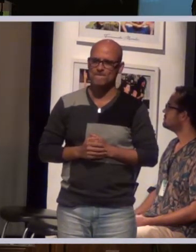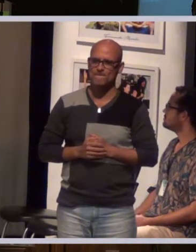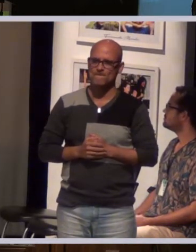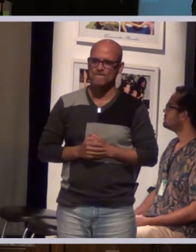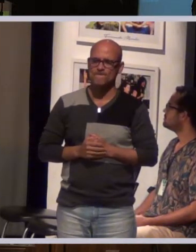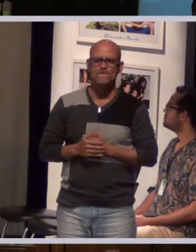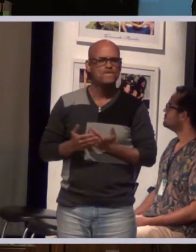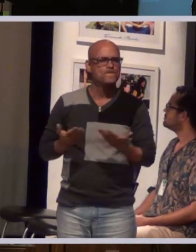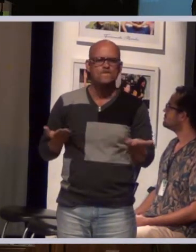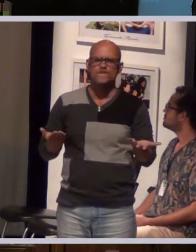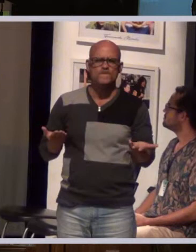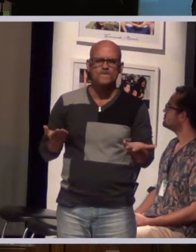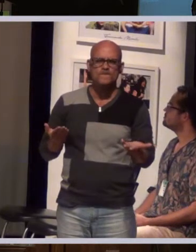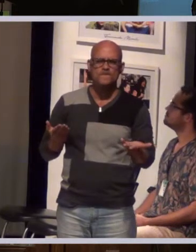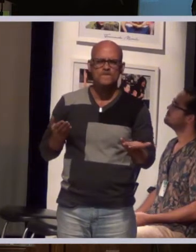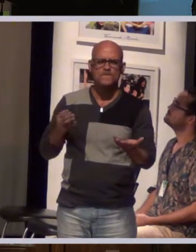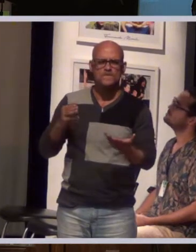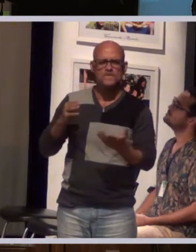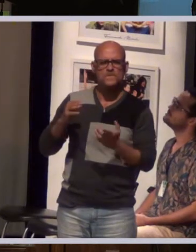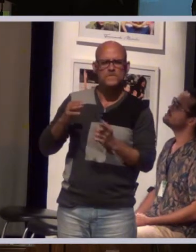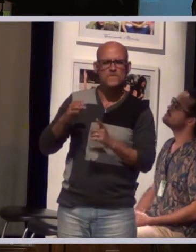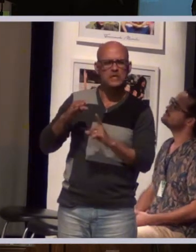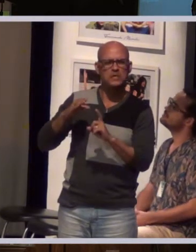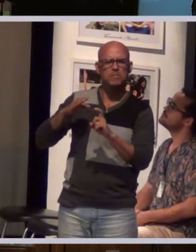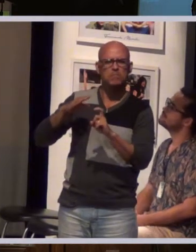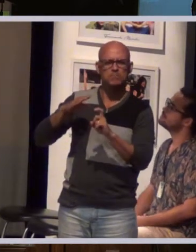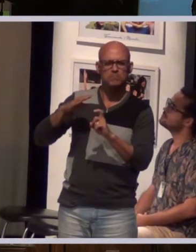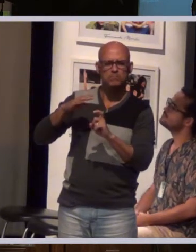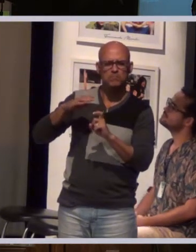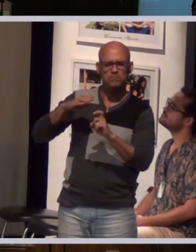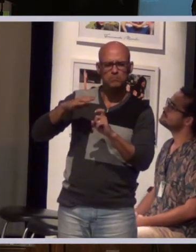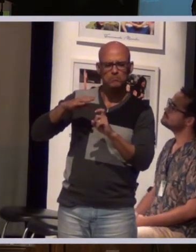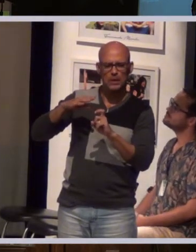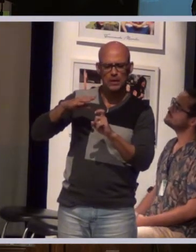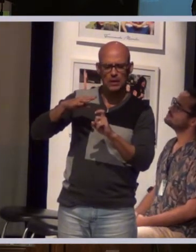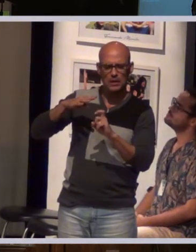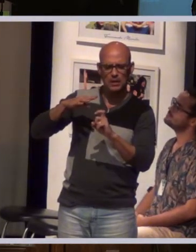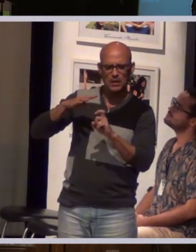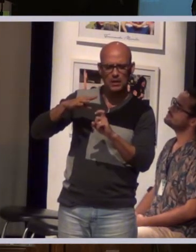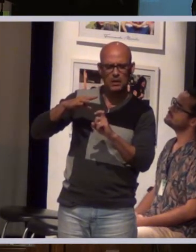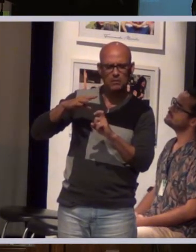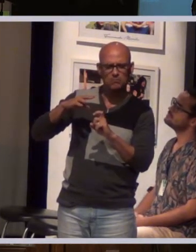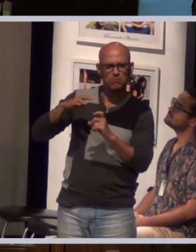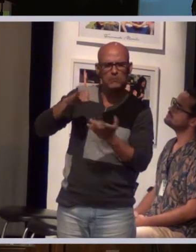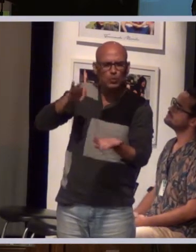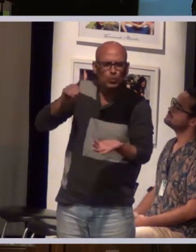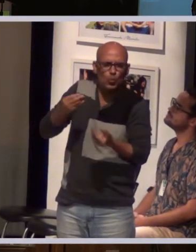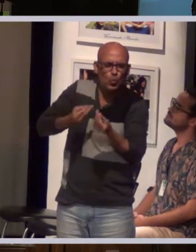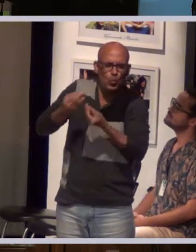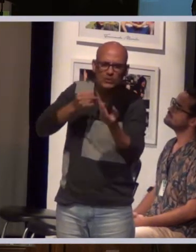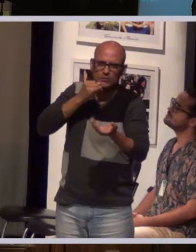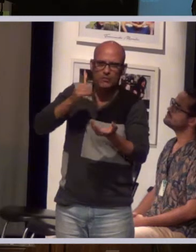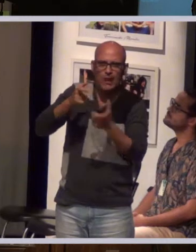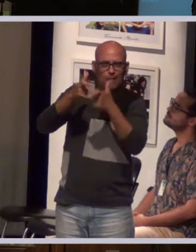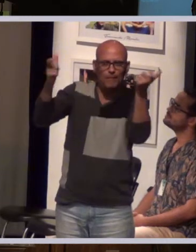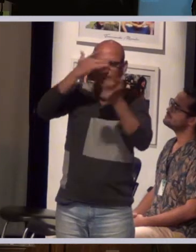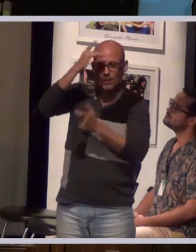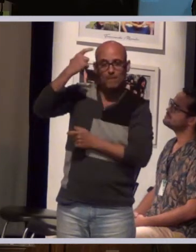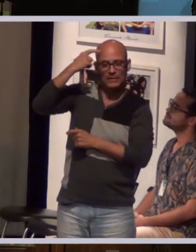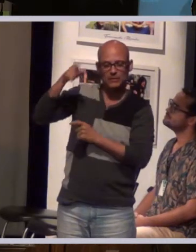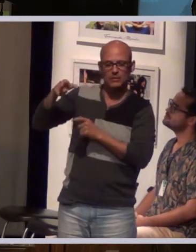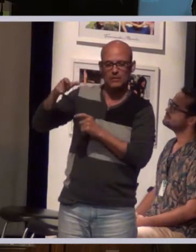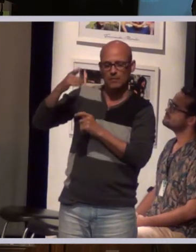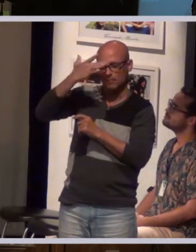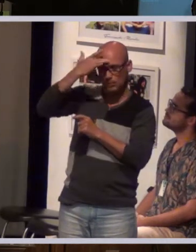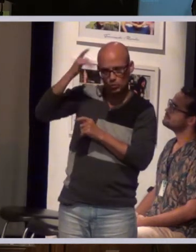Então, o que seria esse mito? O senso comum pensa que todos os indivíduos com paralisia